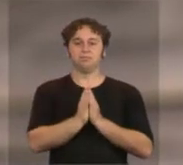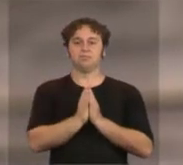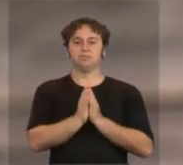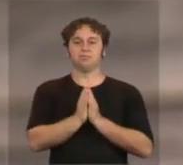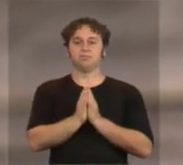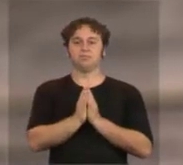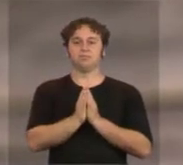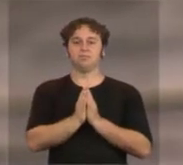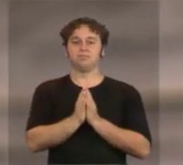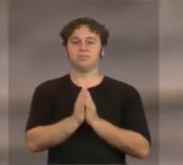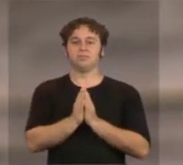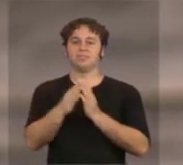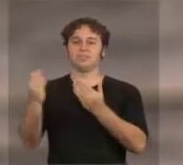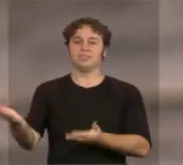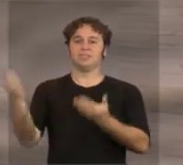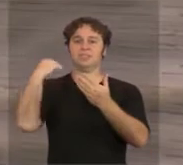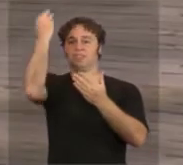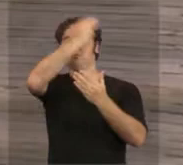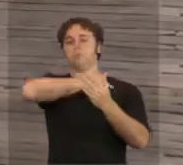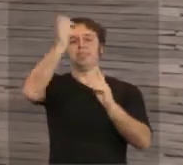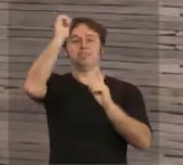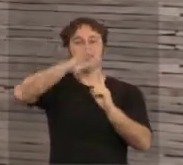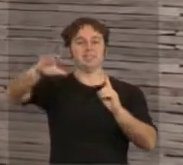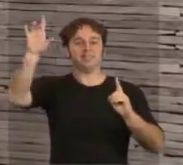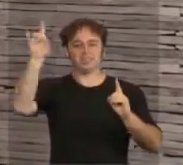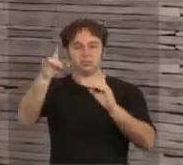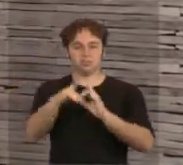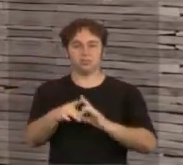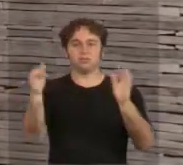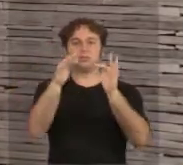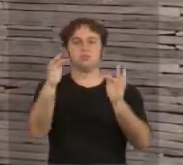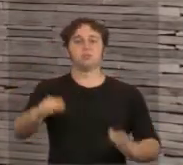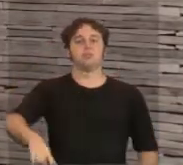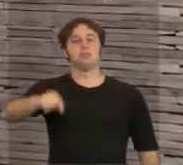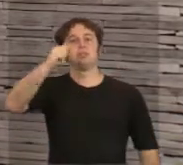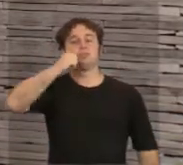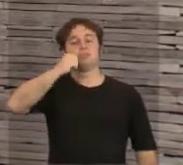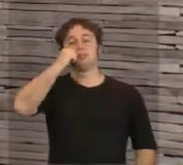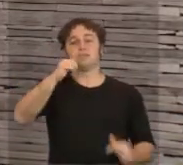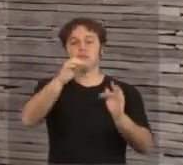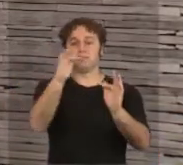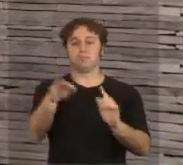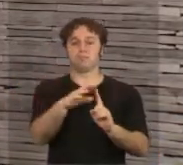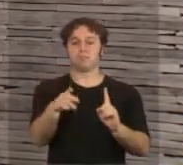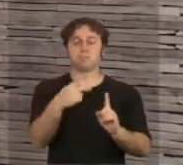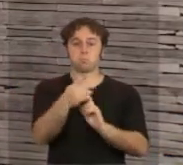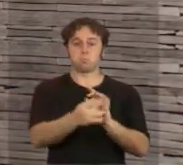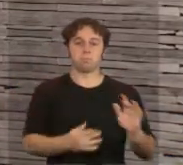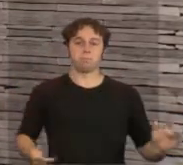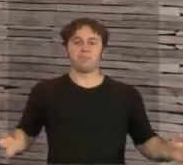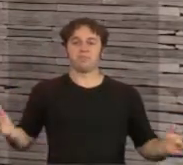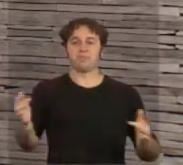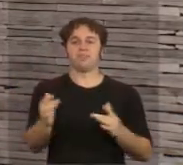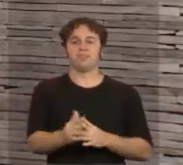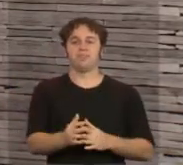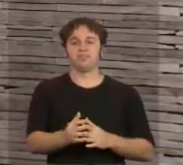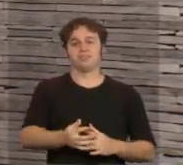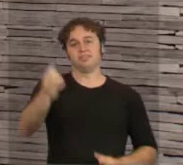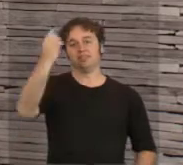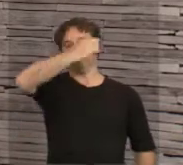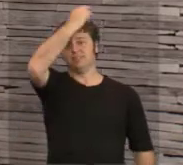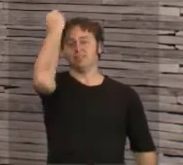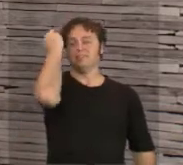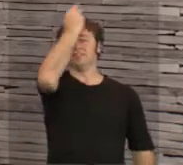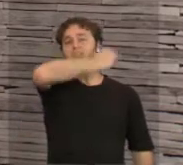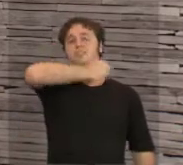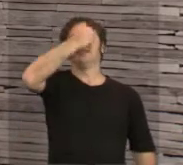nossa morte. Amém. Ave Maria, cheia de graça, o Senhor é convosco. Bendita sois vós entre as mulheres, e bendito é o fruto do